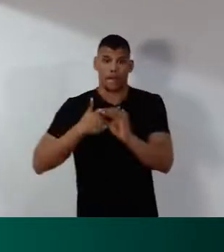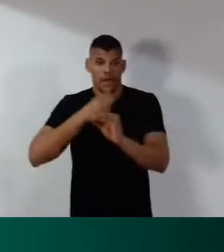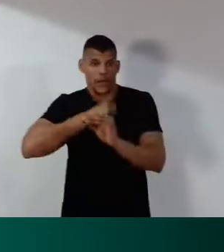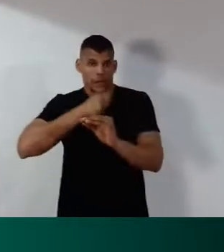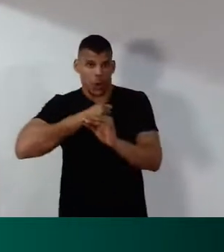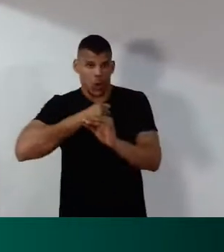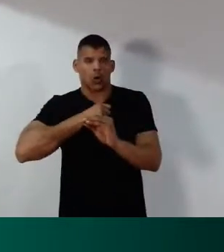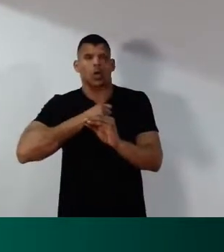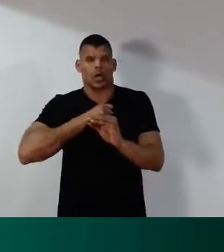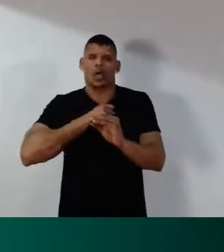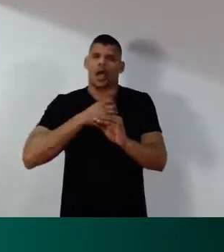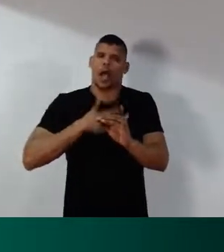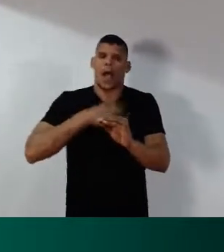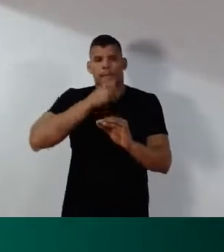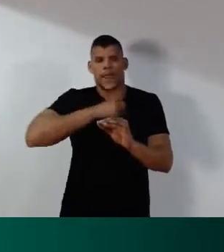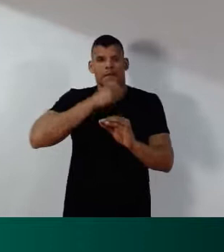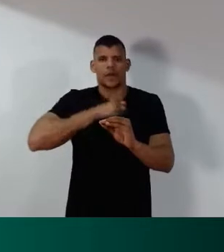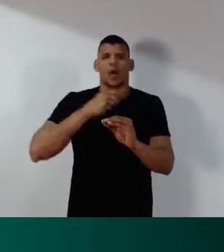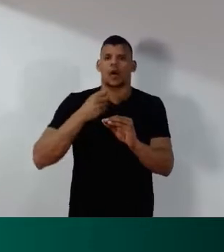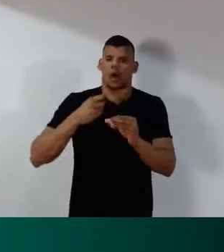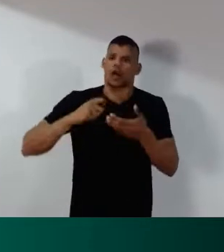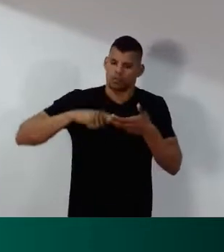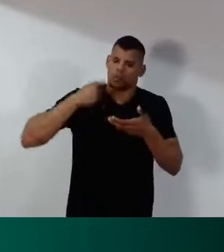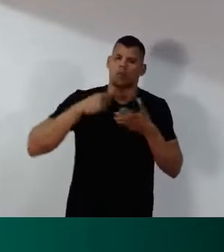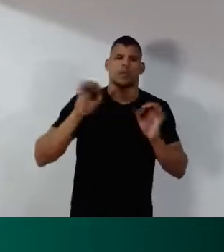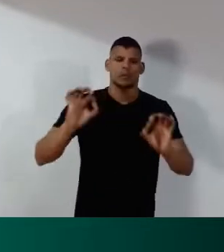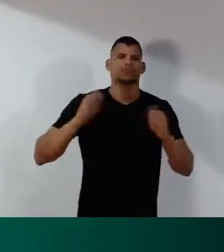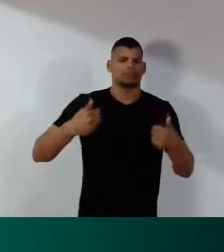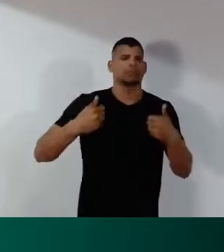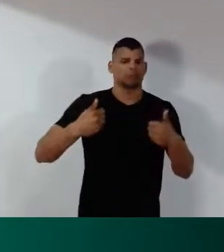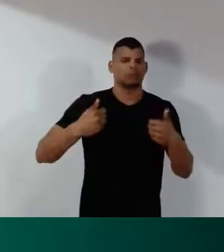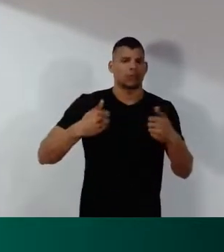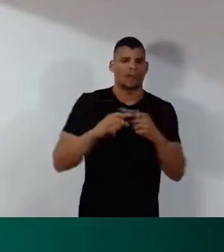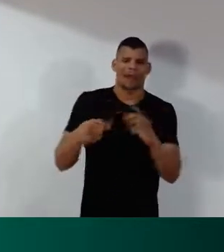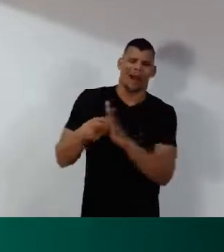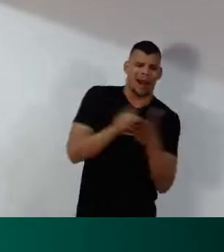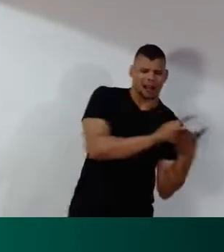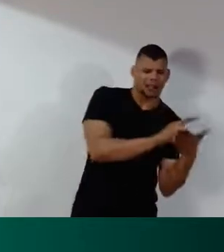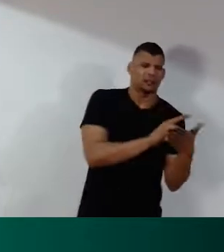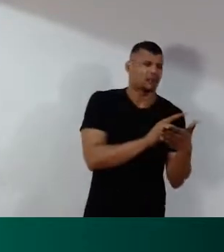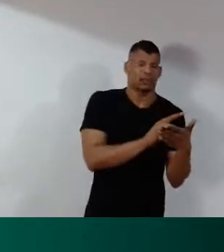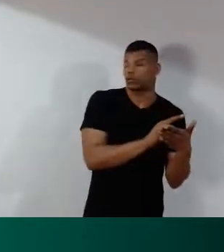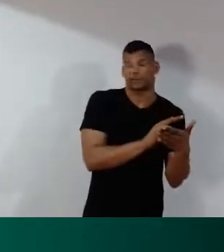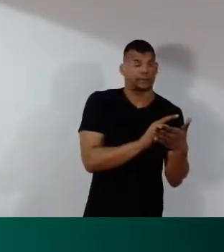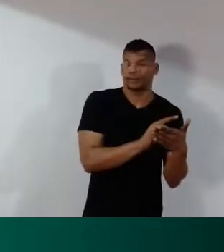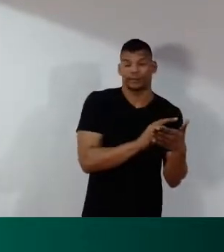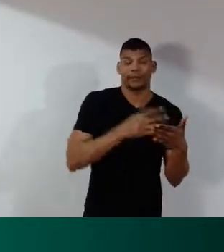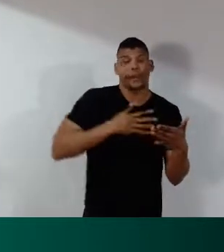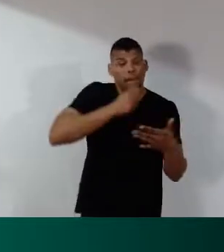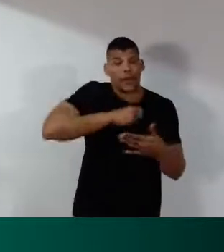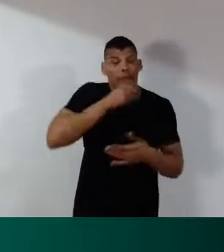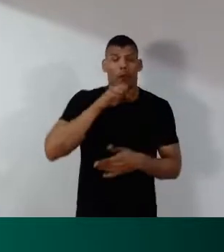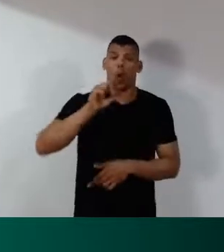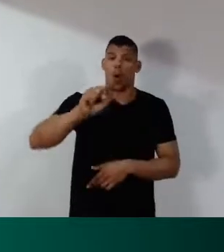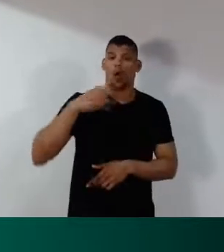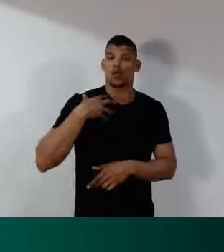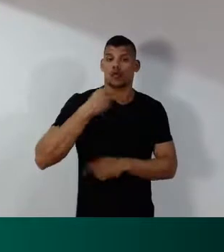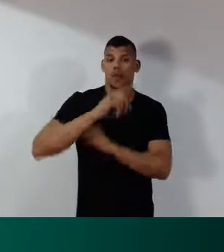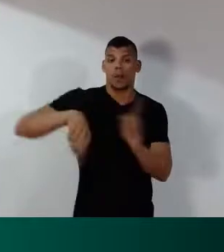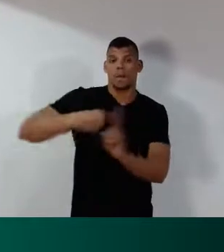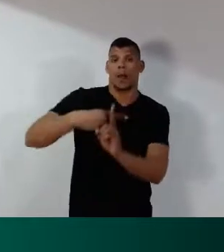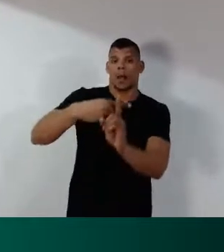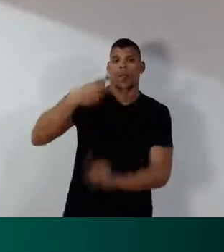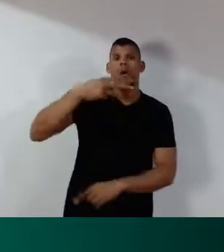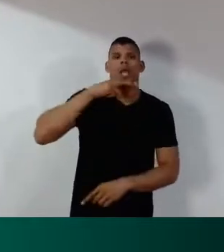a minha avó começou a me criar né porque aí eu e meu irmão ela pegava oito filhos e criou esses dois